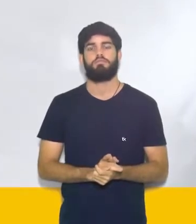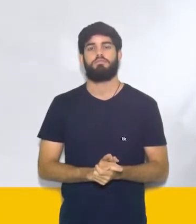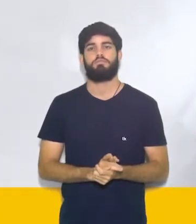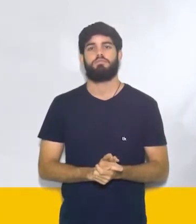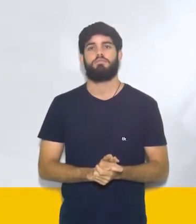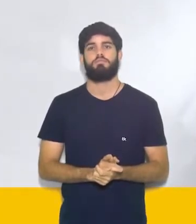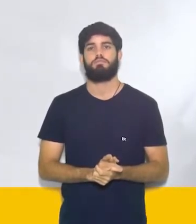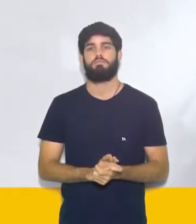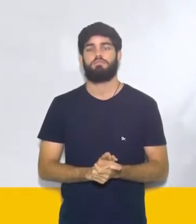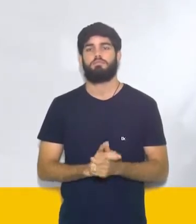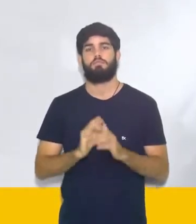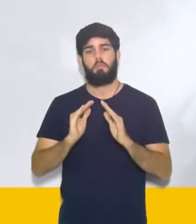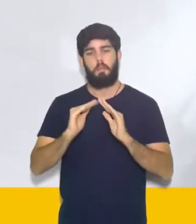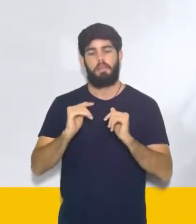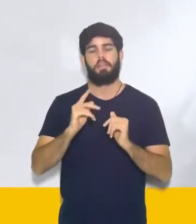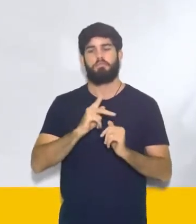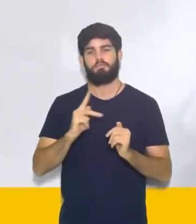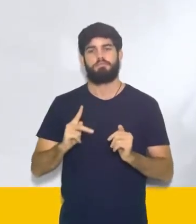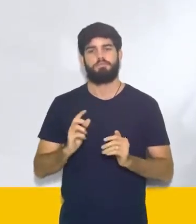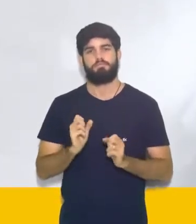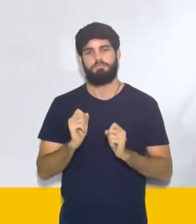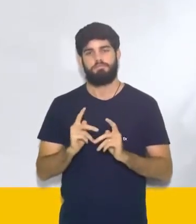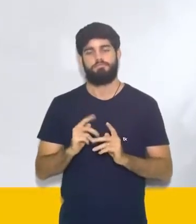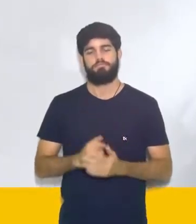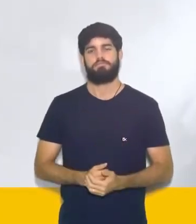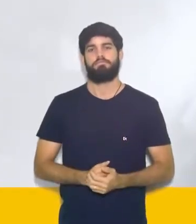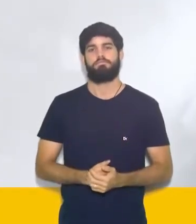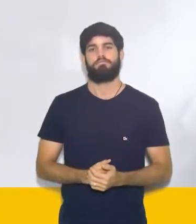Né? Pedido de Consuelo Brito.